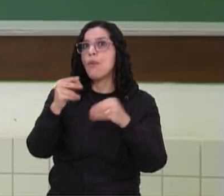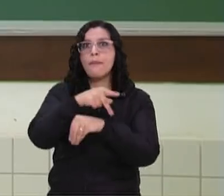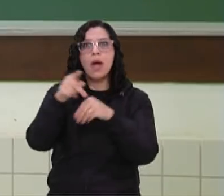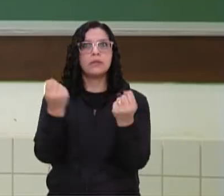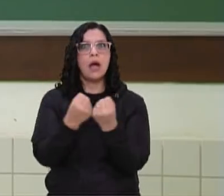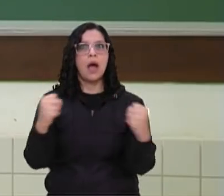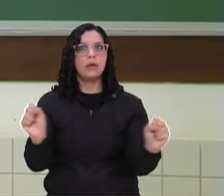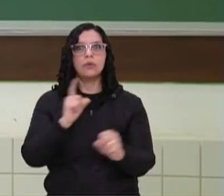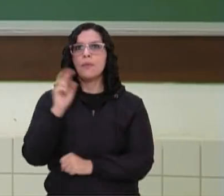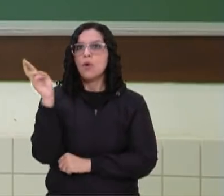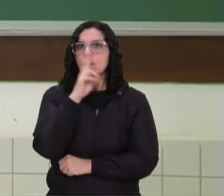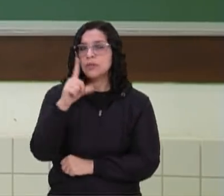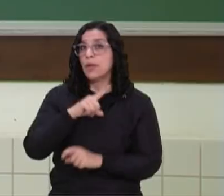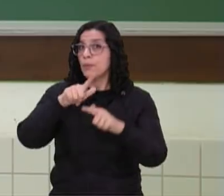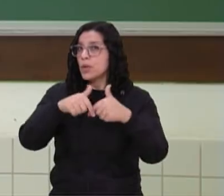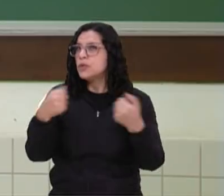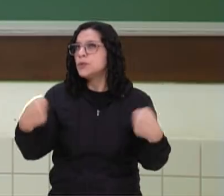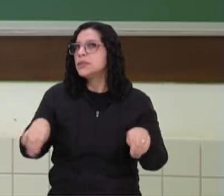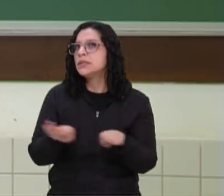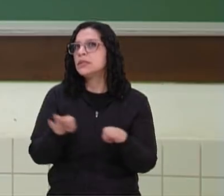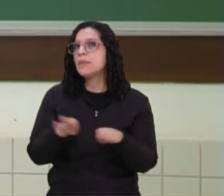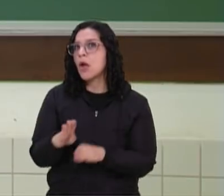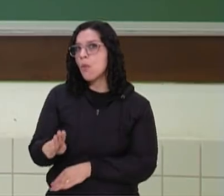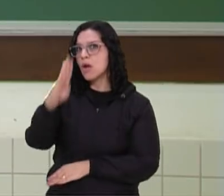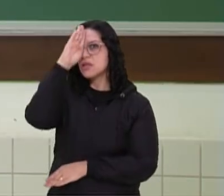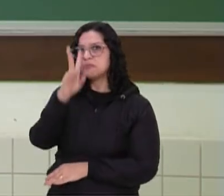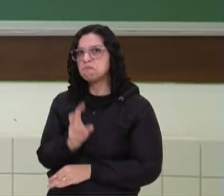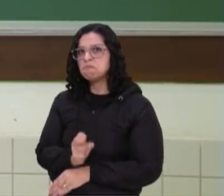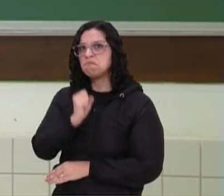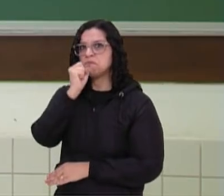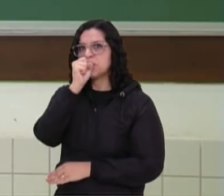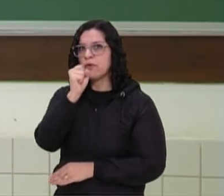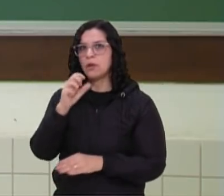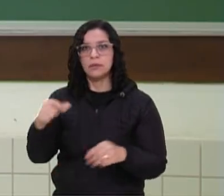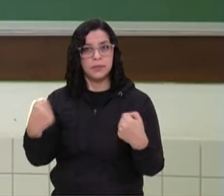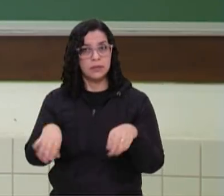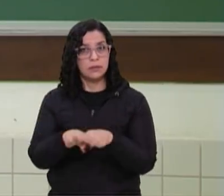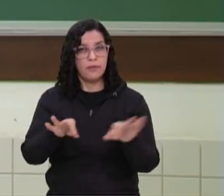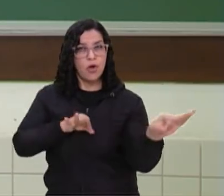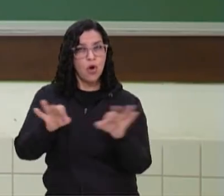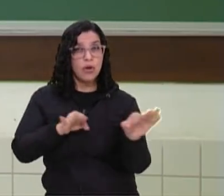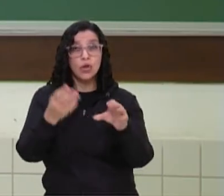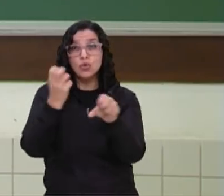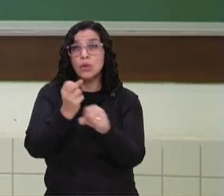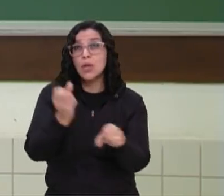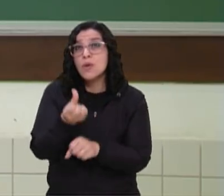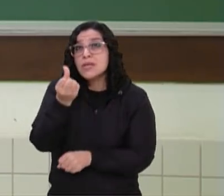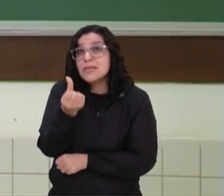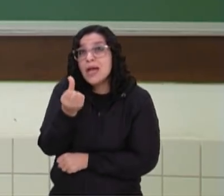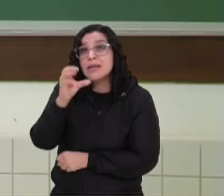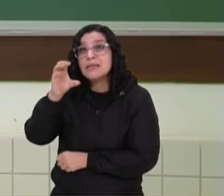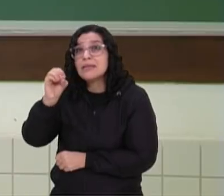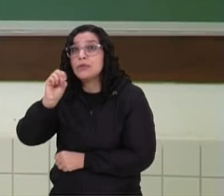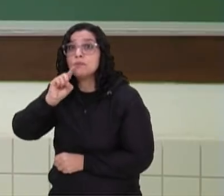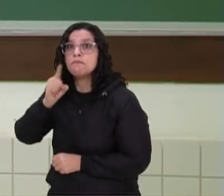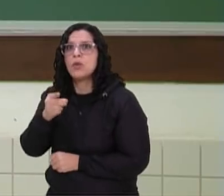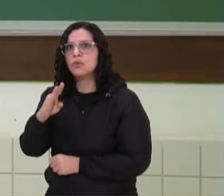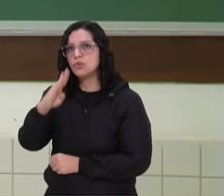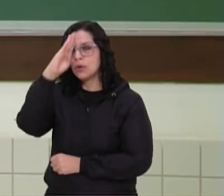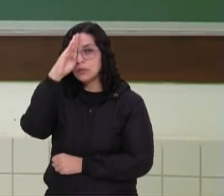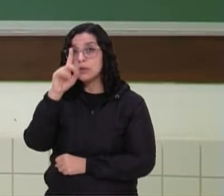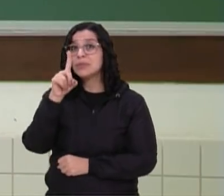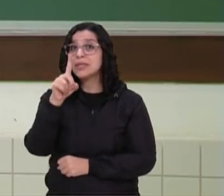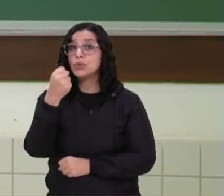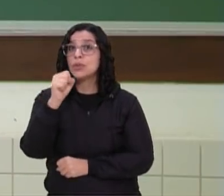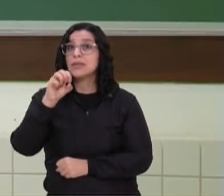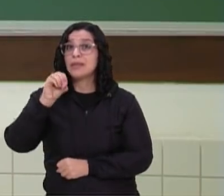problema. Para isso, você precisa de um grande exército. Napoleão vai organizar um exército com mais de 600 mil soldados, 180